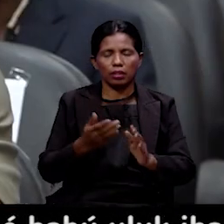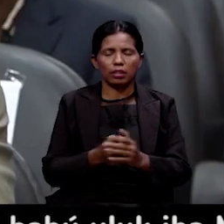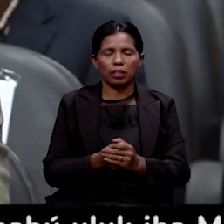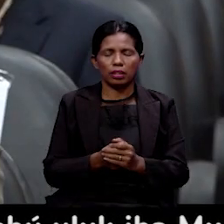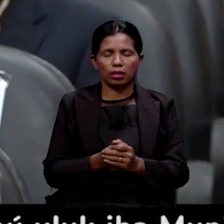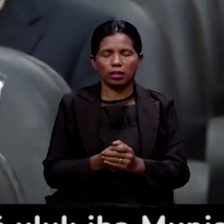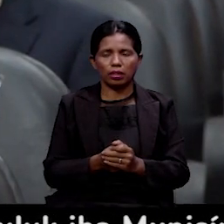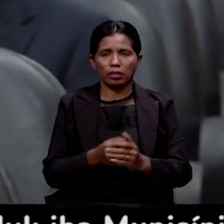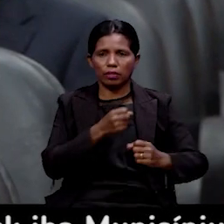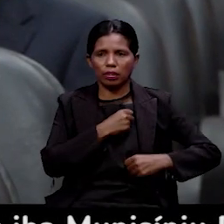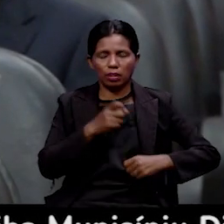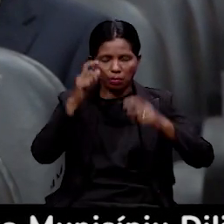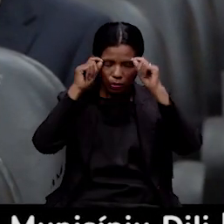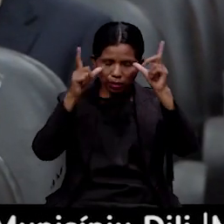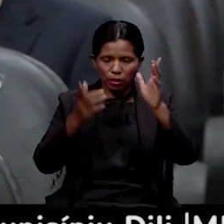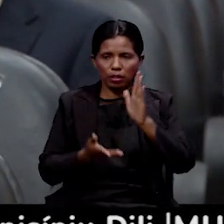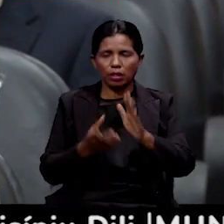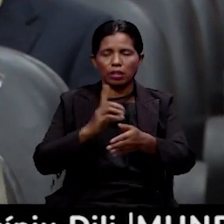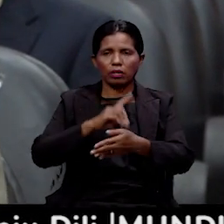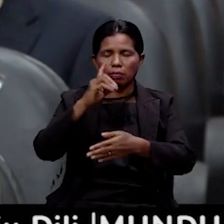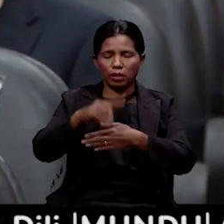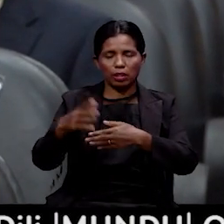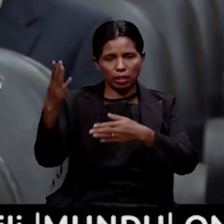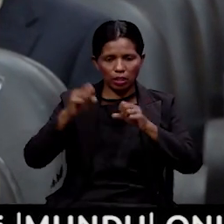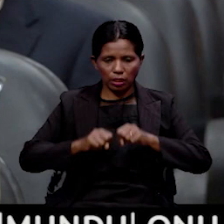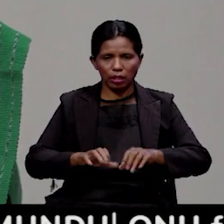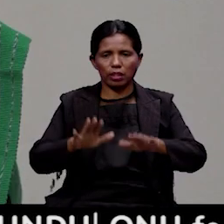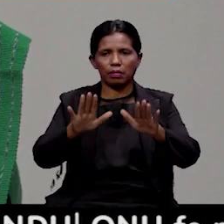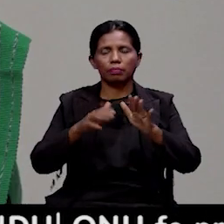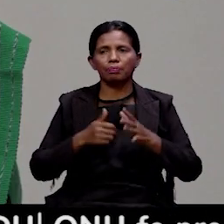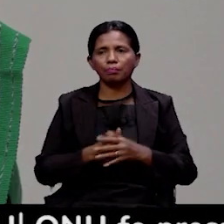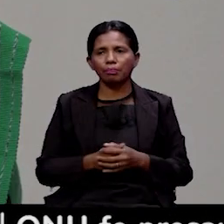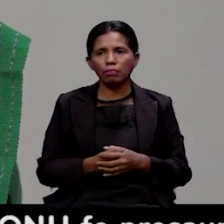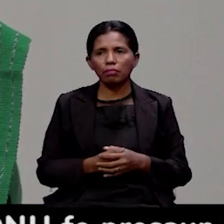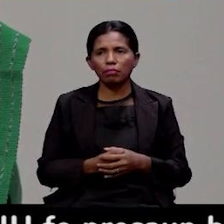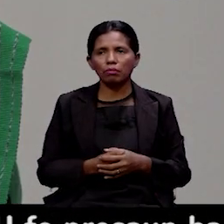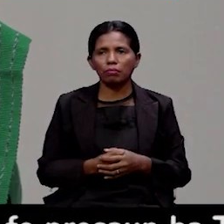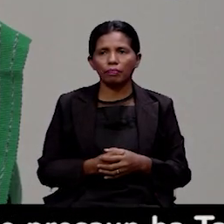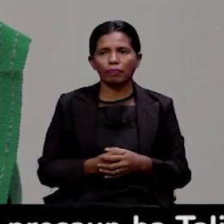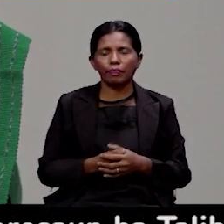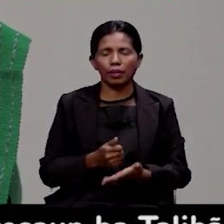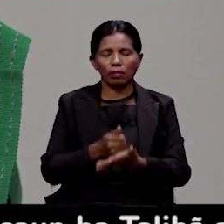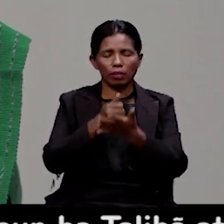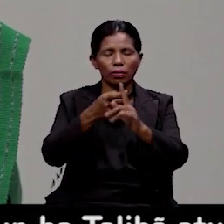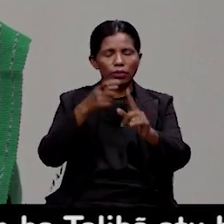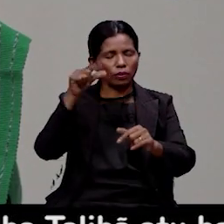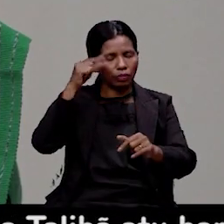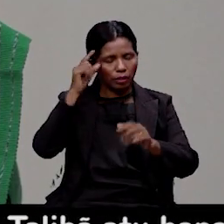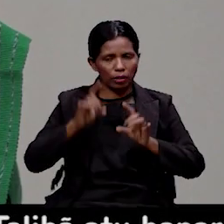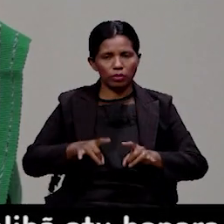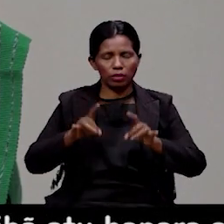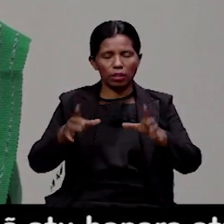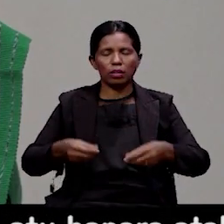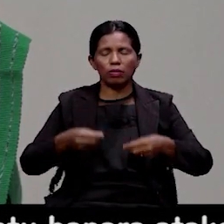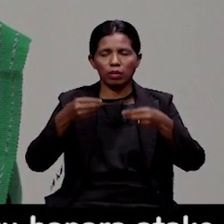e a capacidade e a área de desenvolvimento marítima. Apoio de bem que o governo australiano foi, deve capacitar.